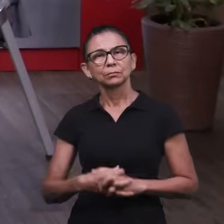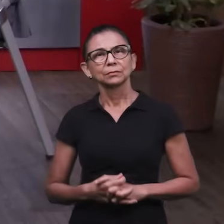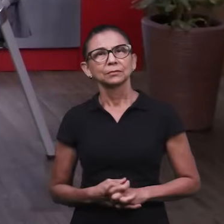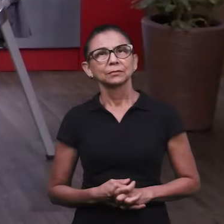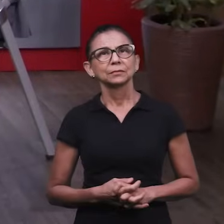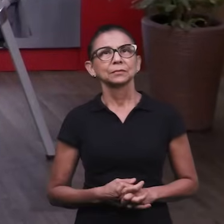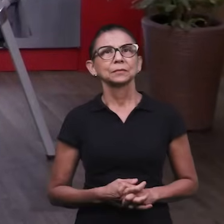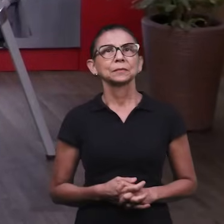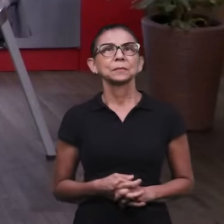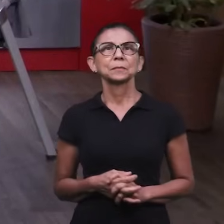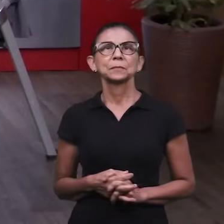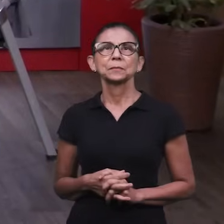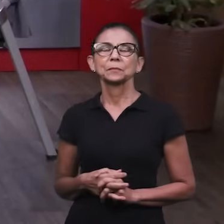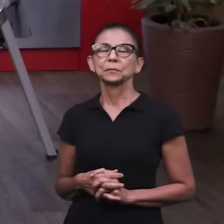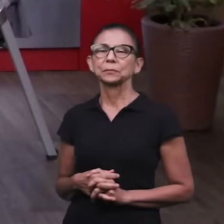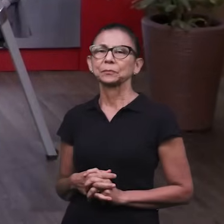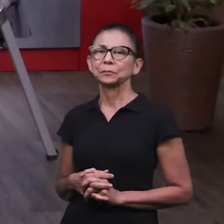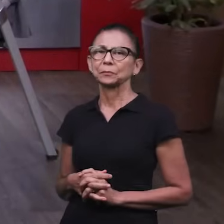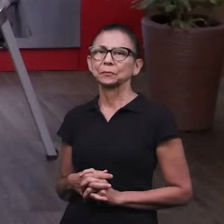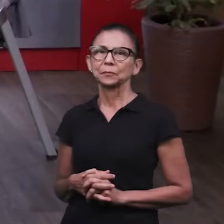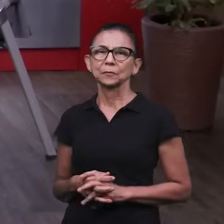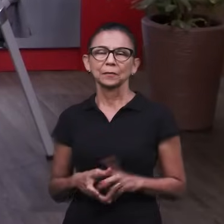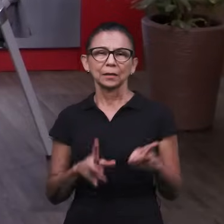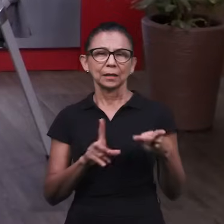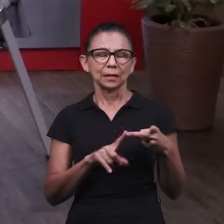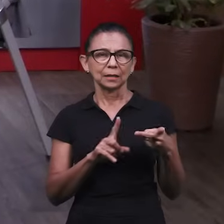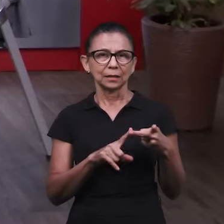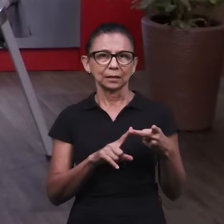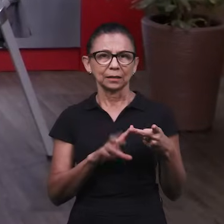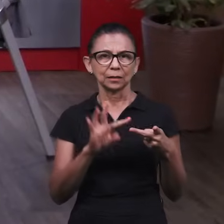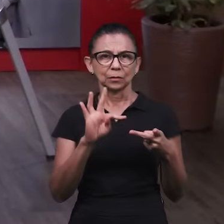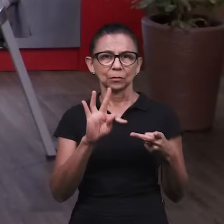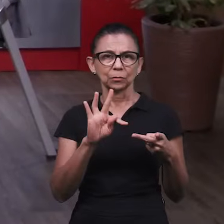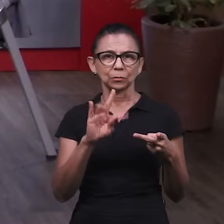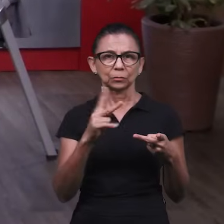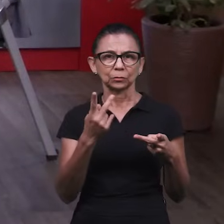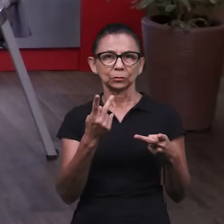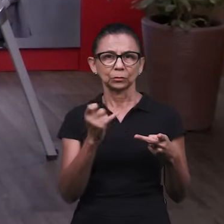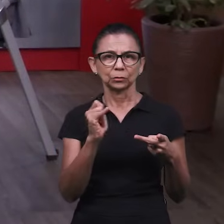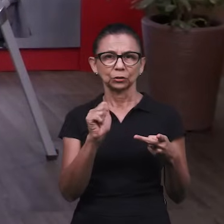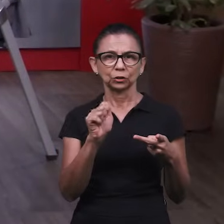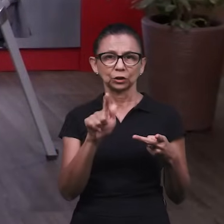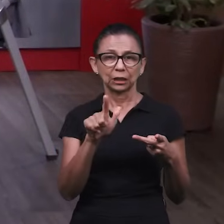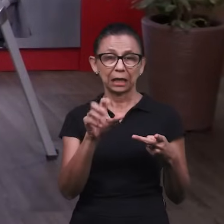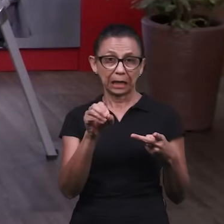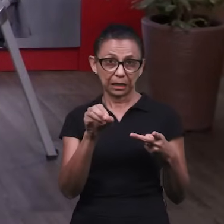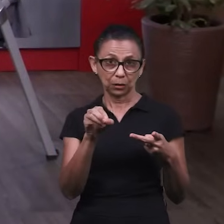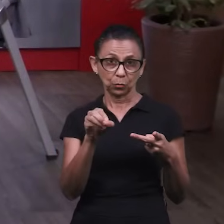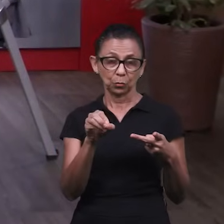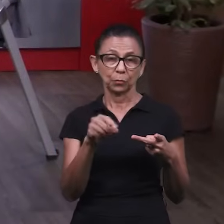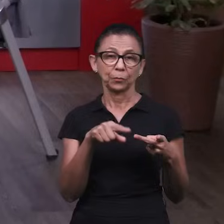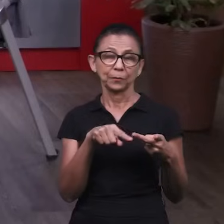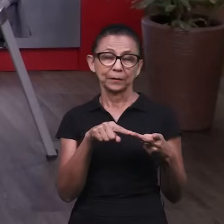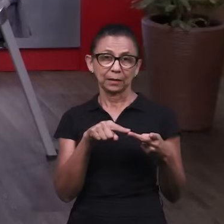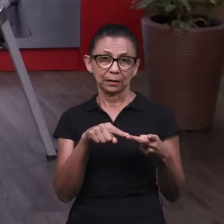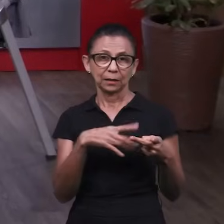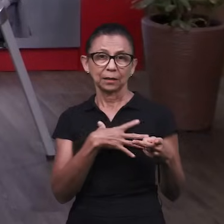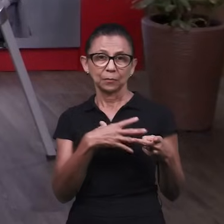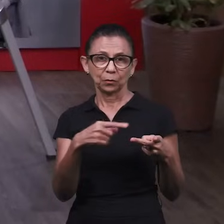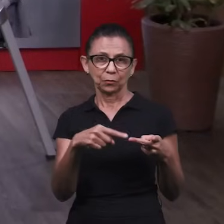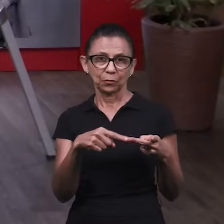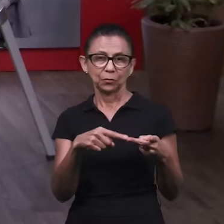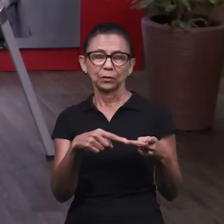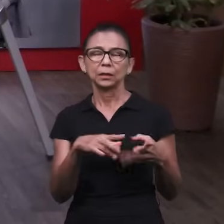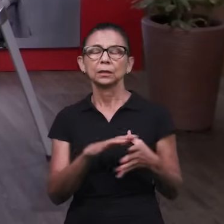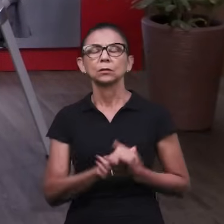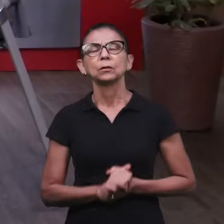doutora falou. Ao contrário do Tiago, que é mais velho, que ele faz um período de estudo longo e ele gosta daquele